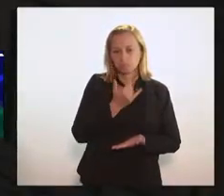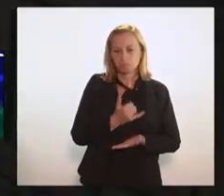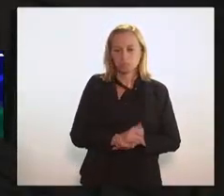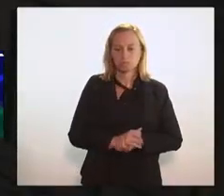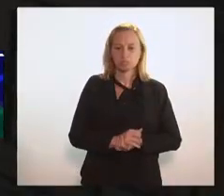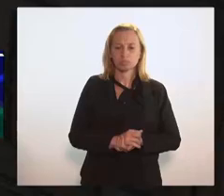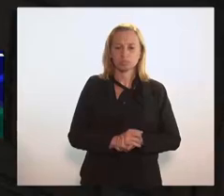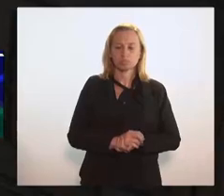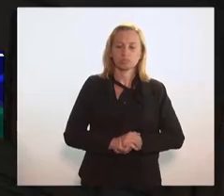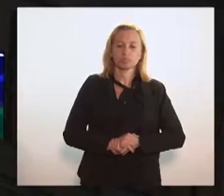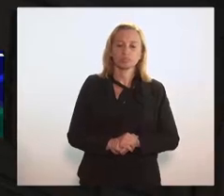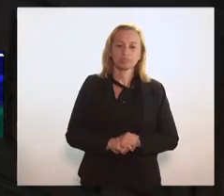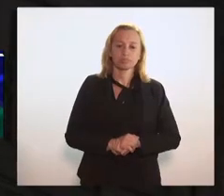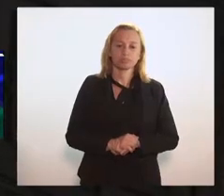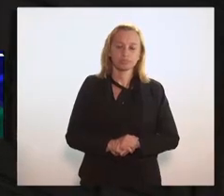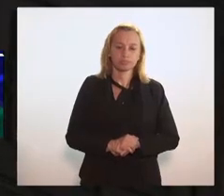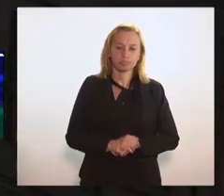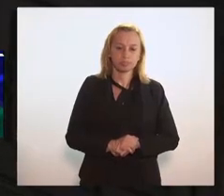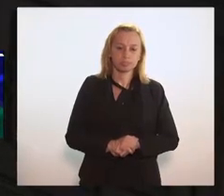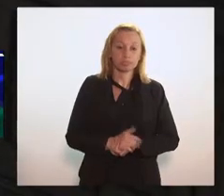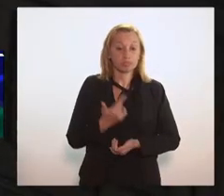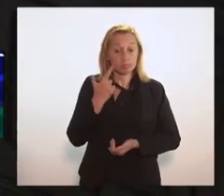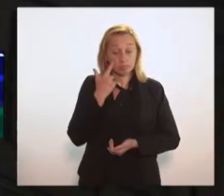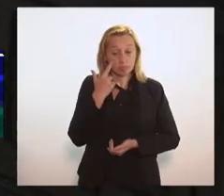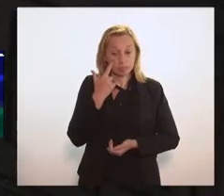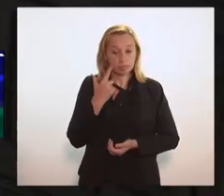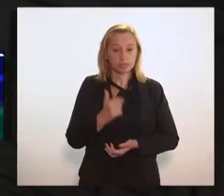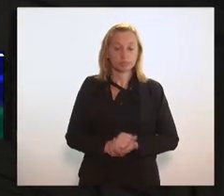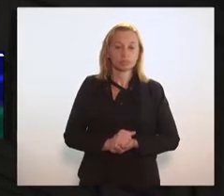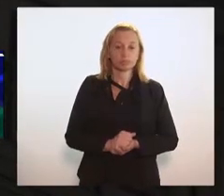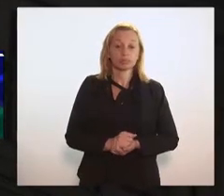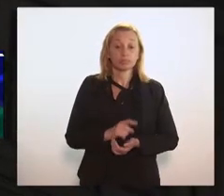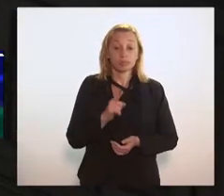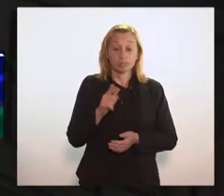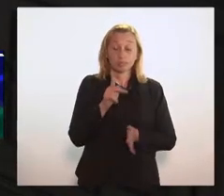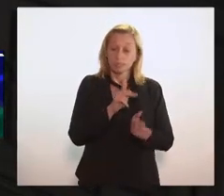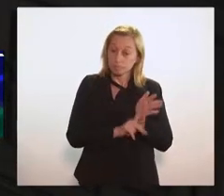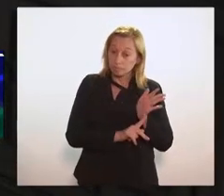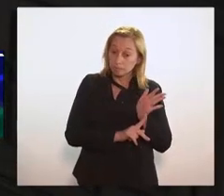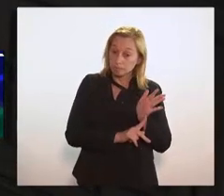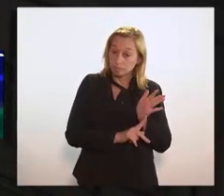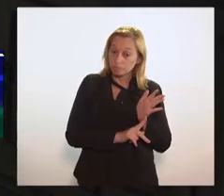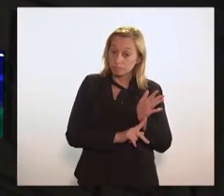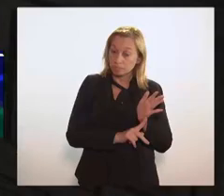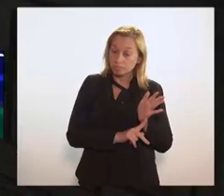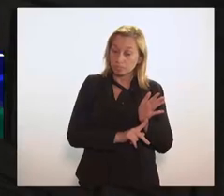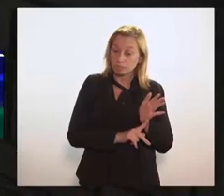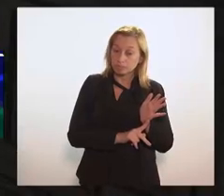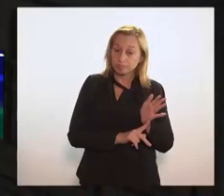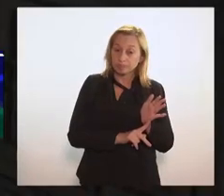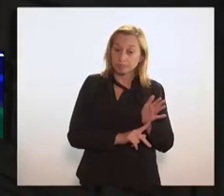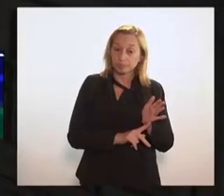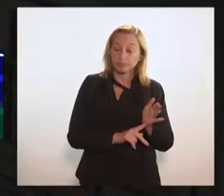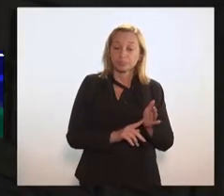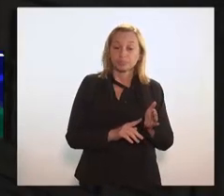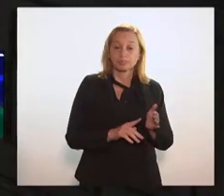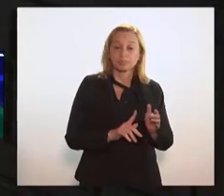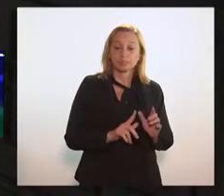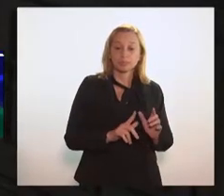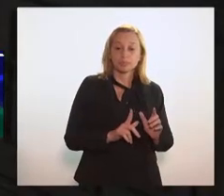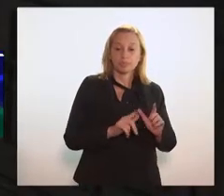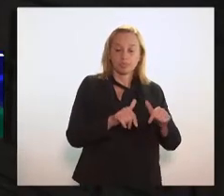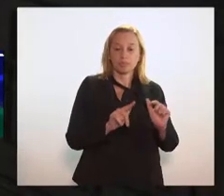trigo. Então, vejo que esse projeto mexe com muitos interesses, inclusive que a